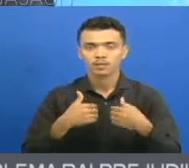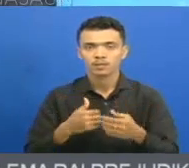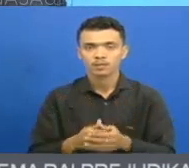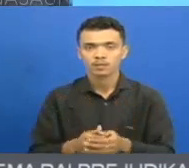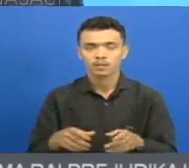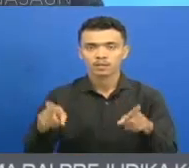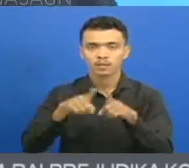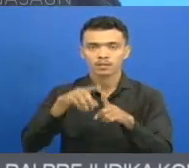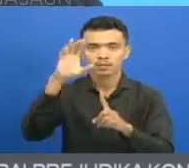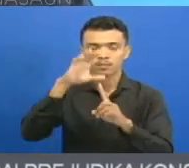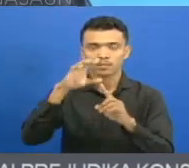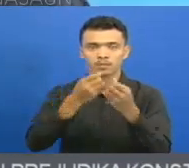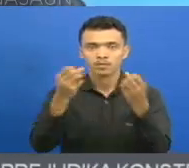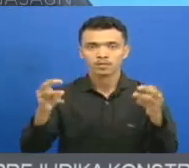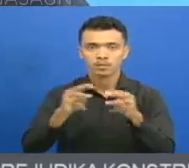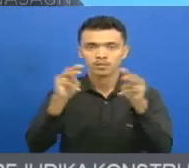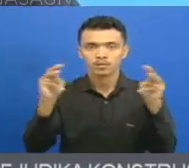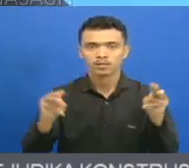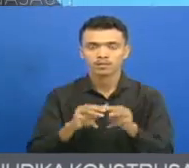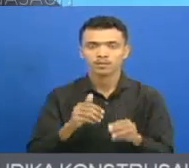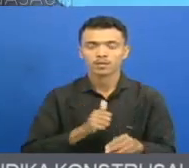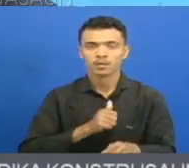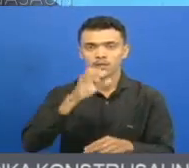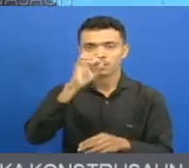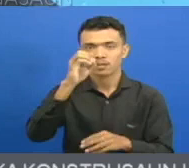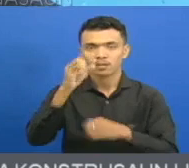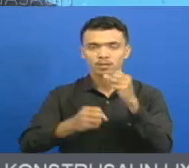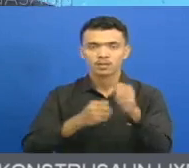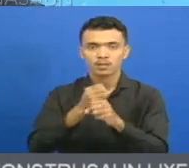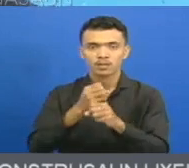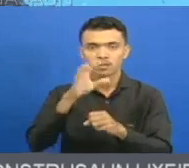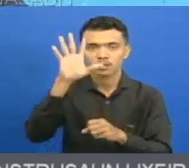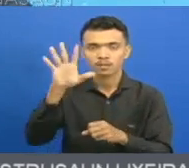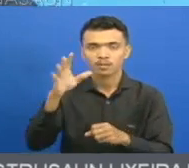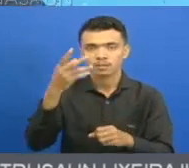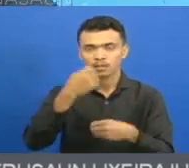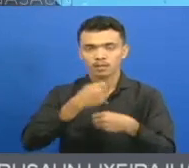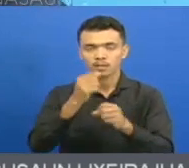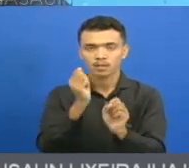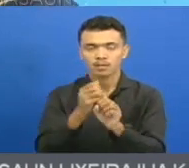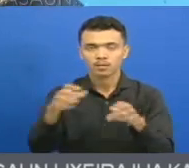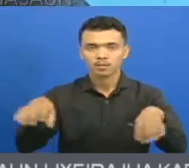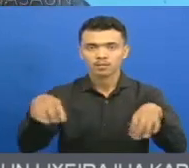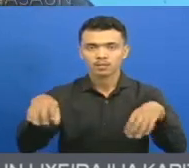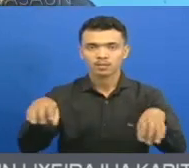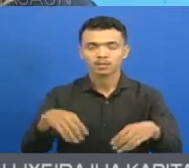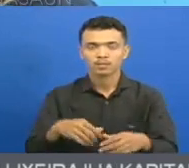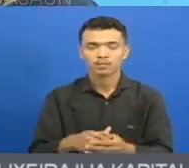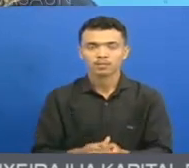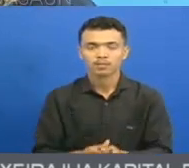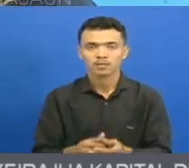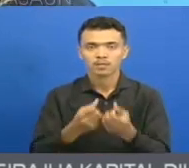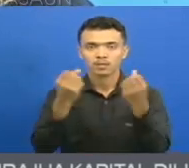o comando municipal Ainaro, Tina Lima, algo que vamos ser oficial polícia. Até que o dia Ainaro e o